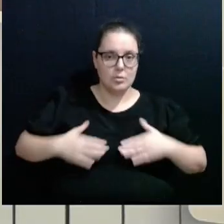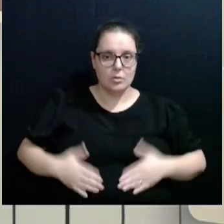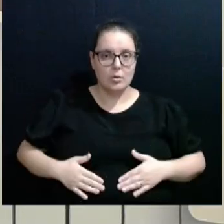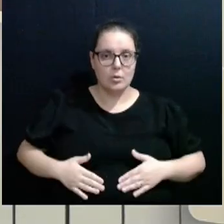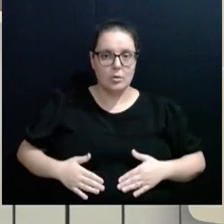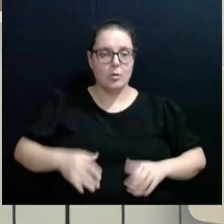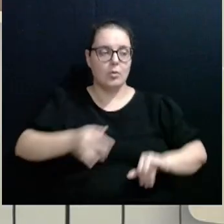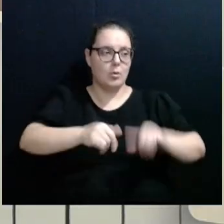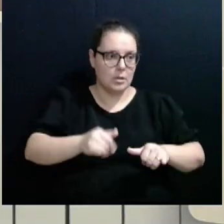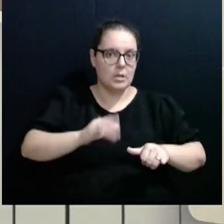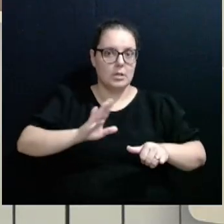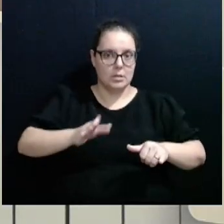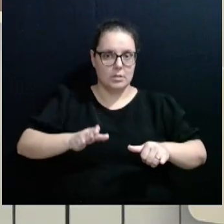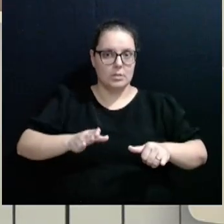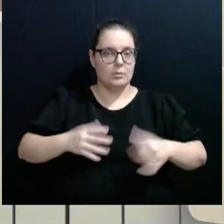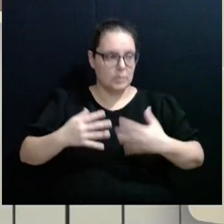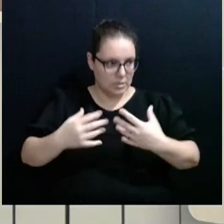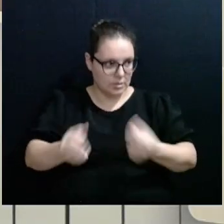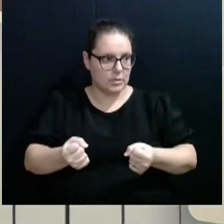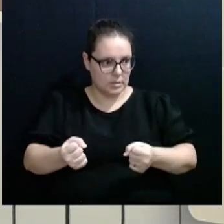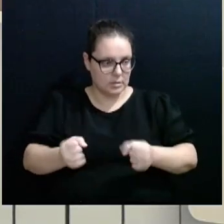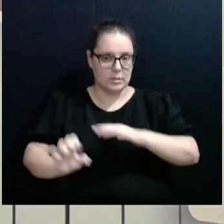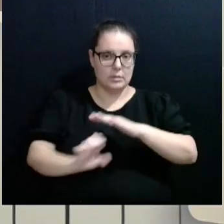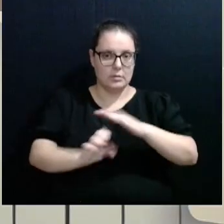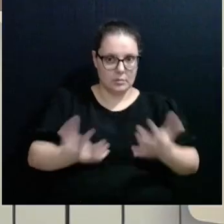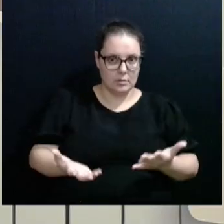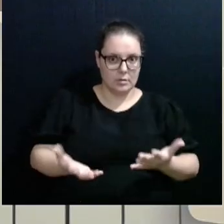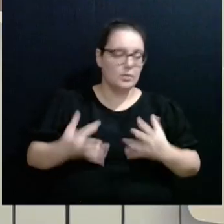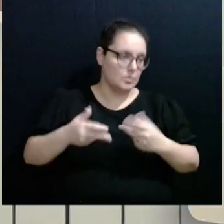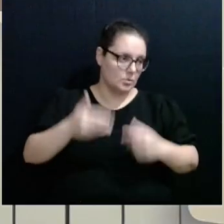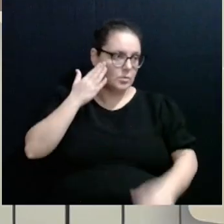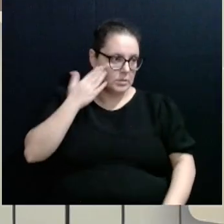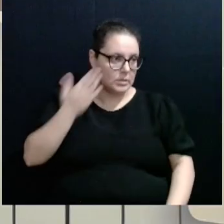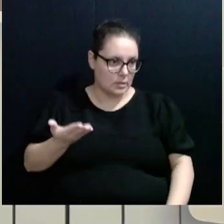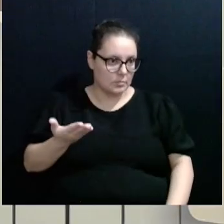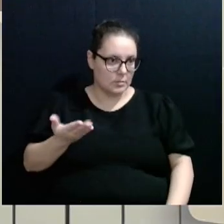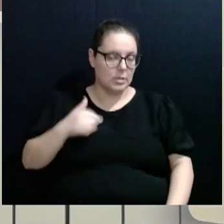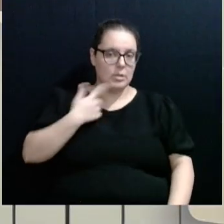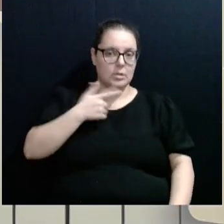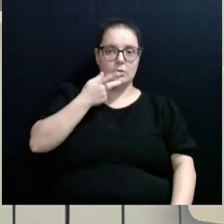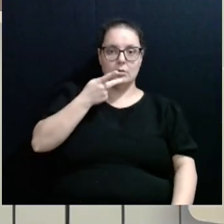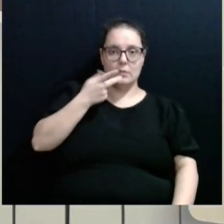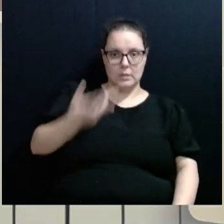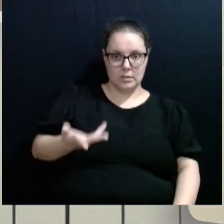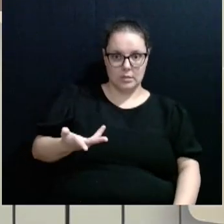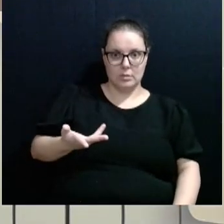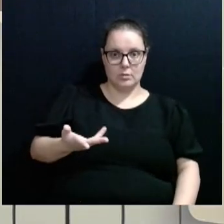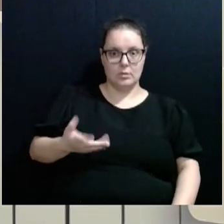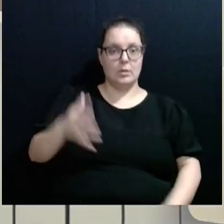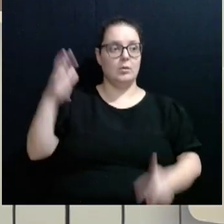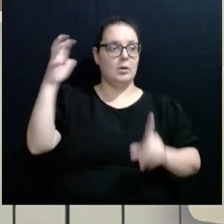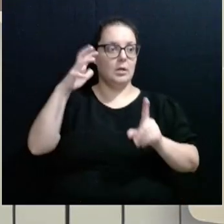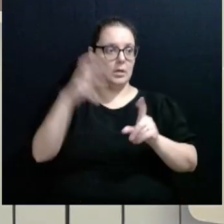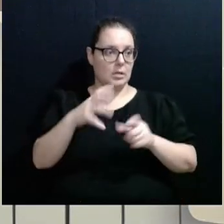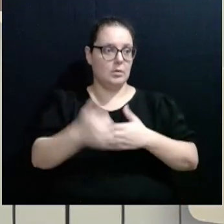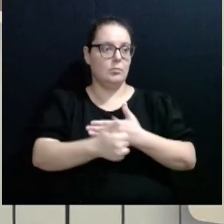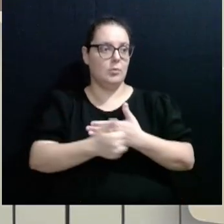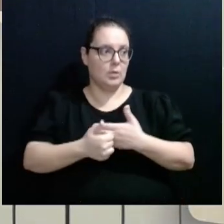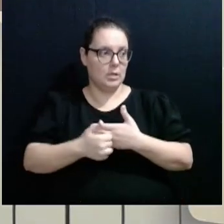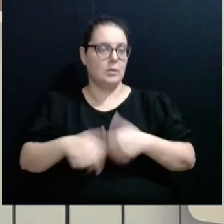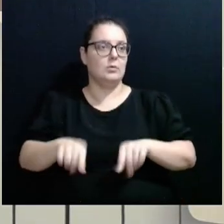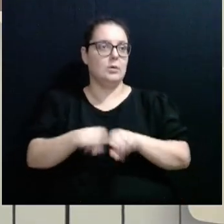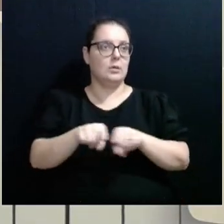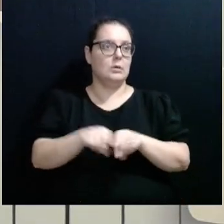mais aceitos nas empresas, que acho que todo mundo sabe. E aí a gente está falando, então, sobre assédio moral e sexual, sobrecarga